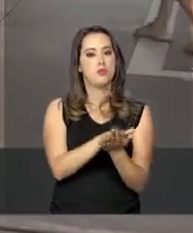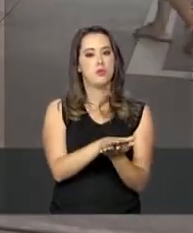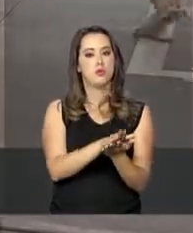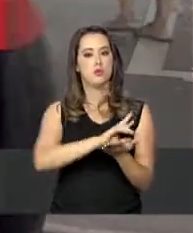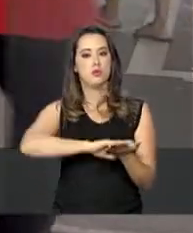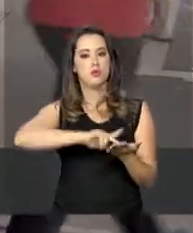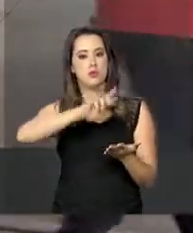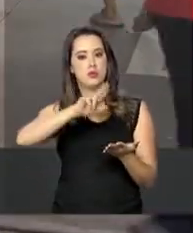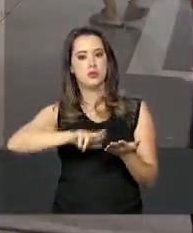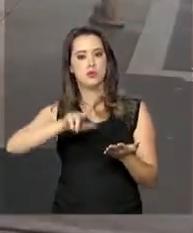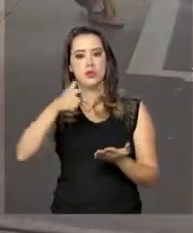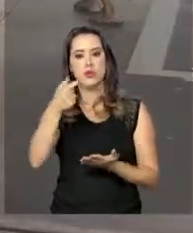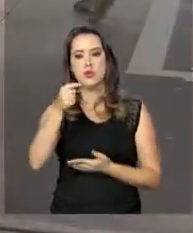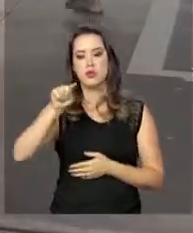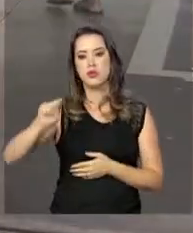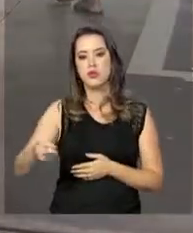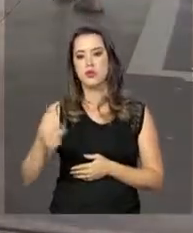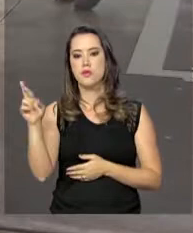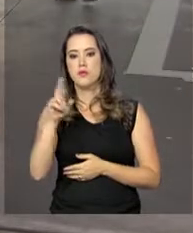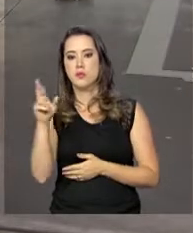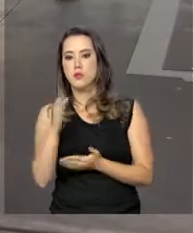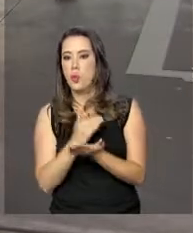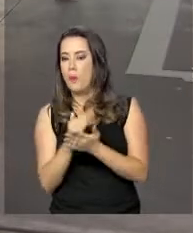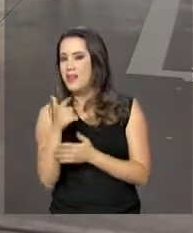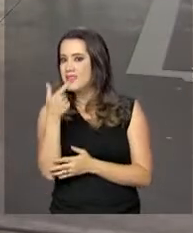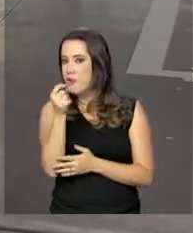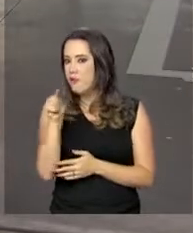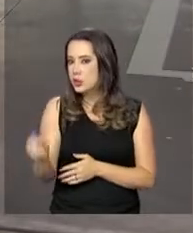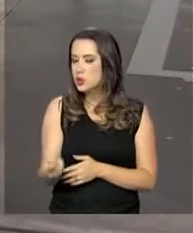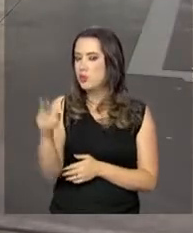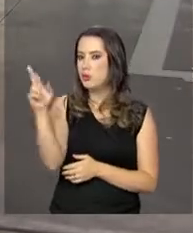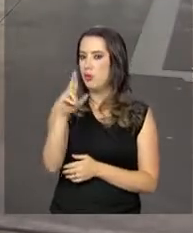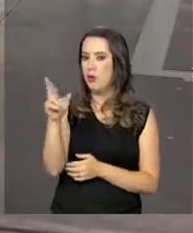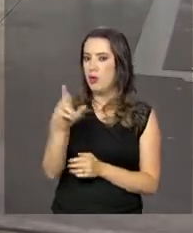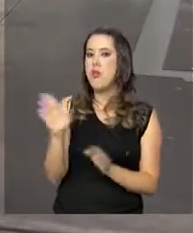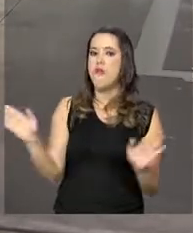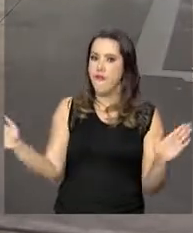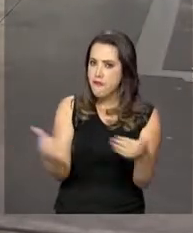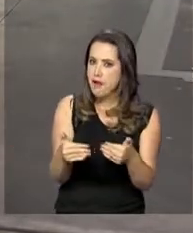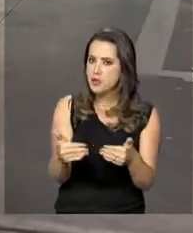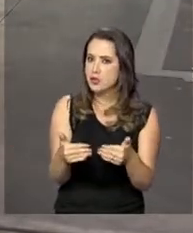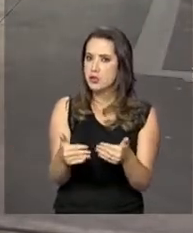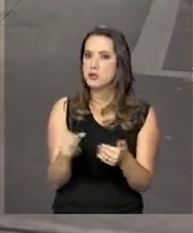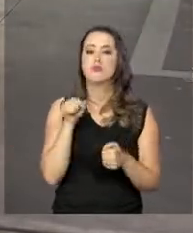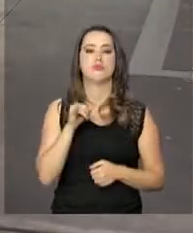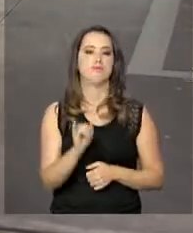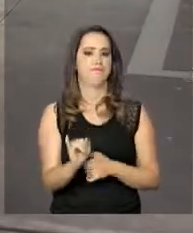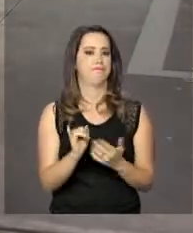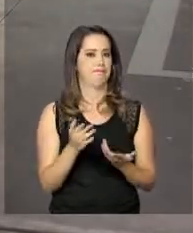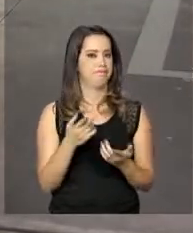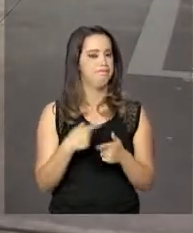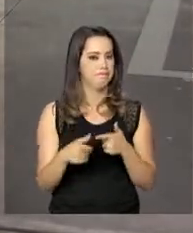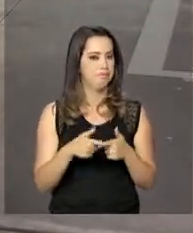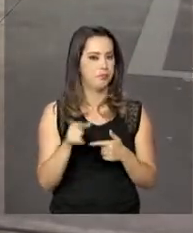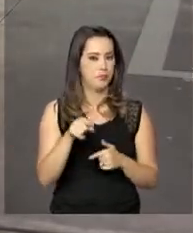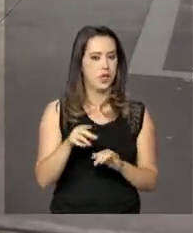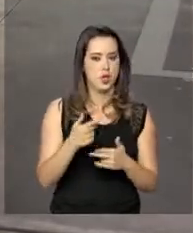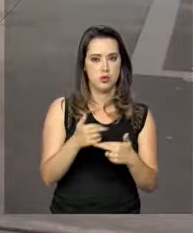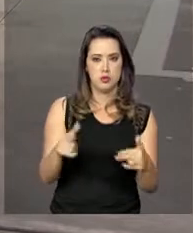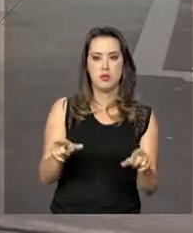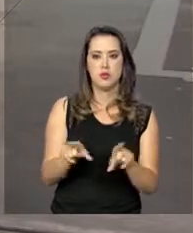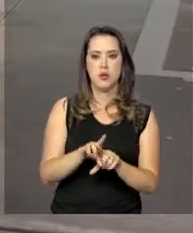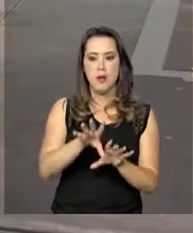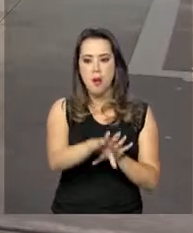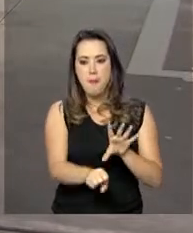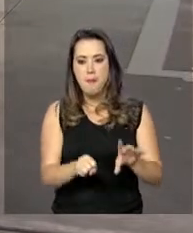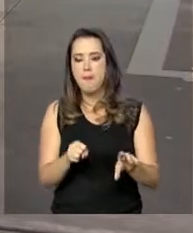Varia aí de 20 mil reais, inicia com 20 mil reais e a interdição do estabelecimento. Os produtos também podem